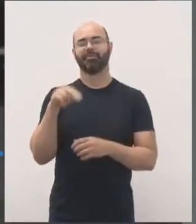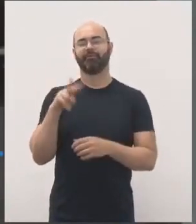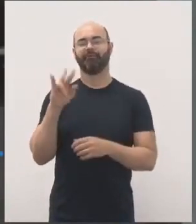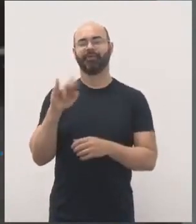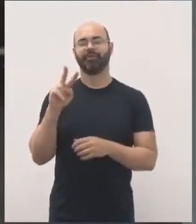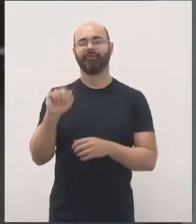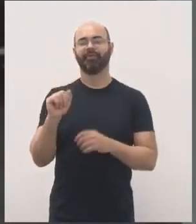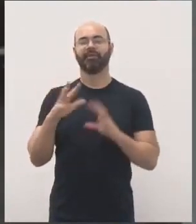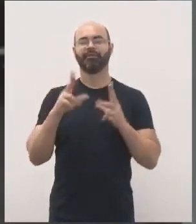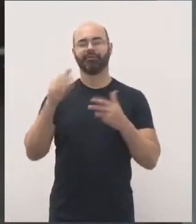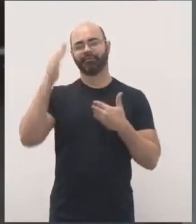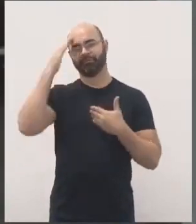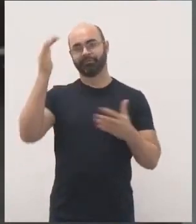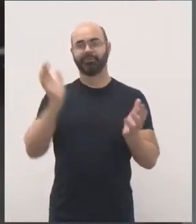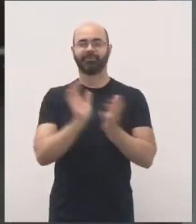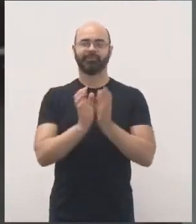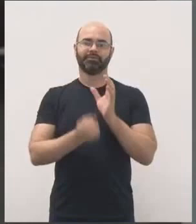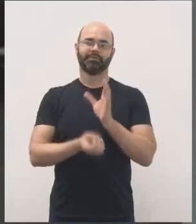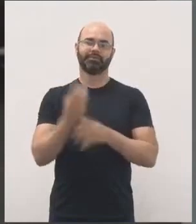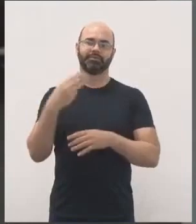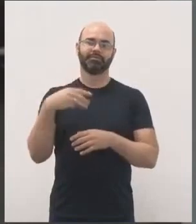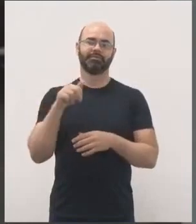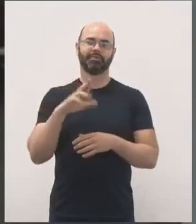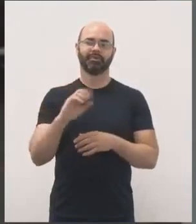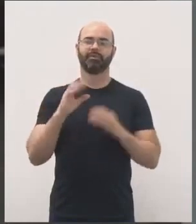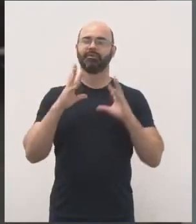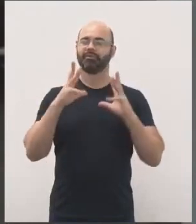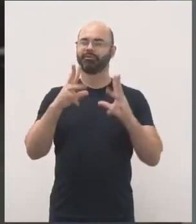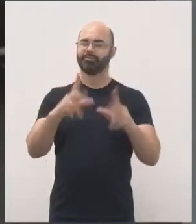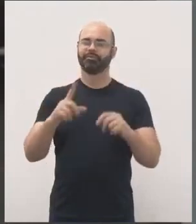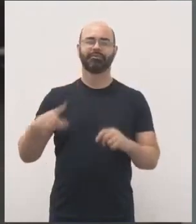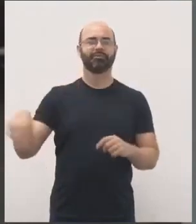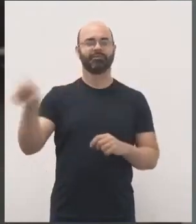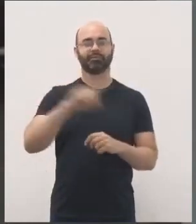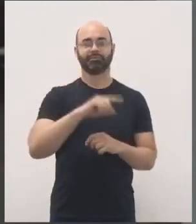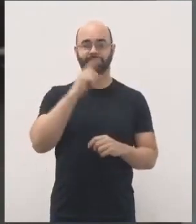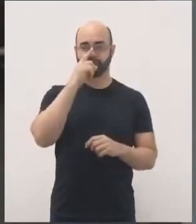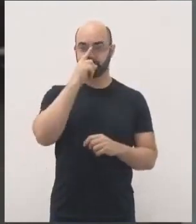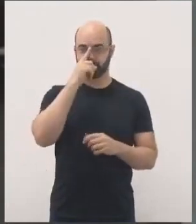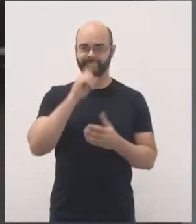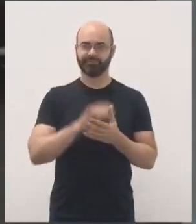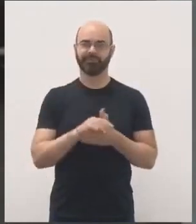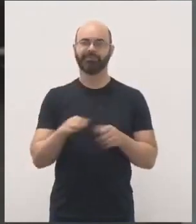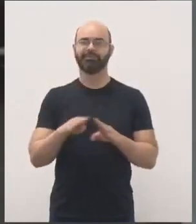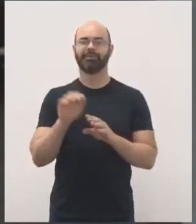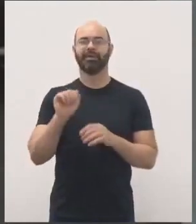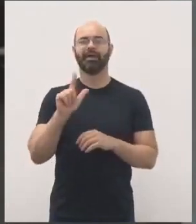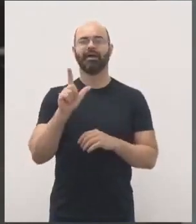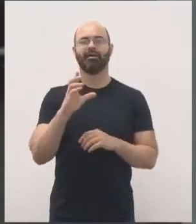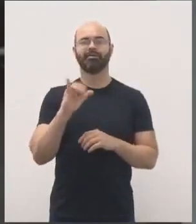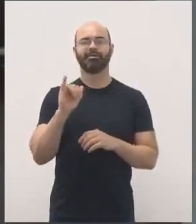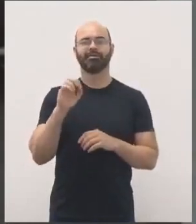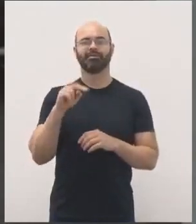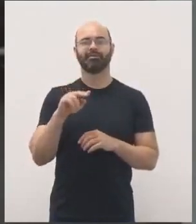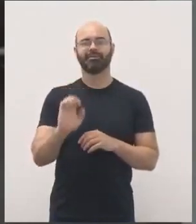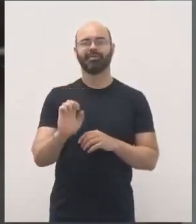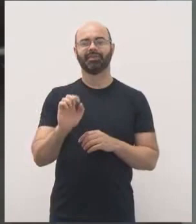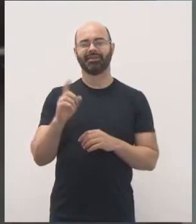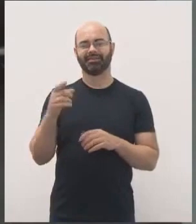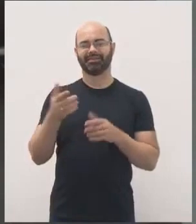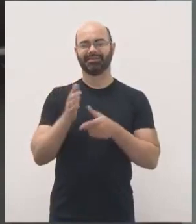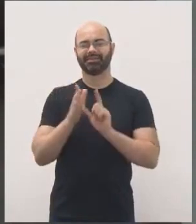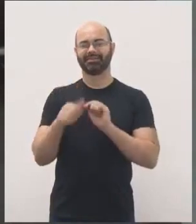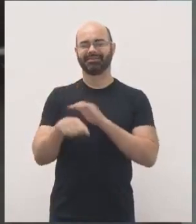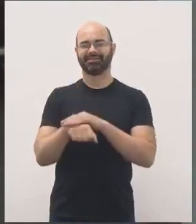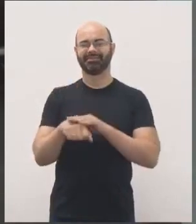permite a gente realizar esse projeto, né? Bom dia a todos e todas. Minha companheira Alcione, né? Consegui pegar um pouquinho aqui da